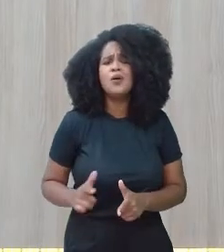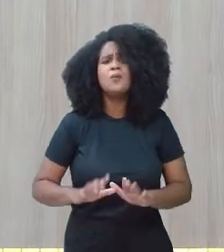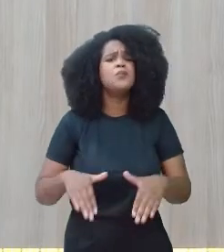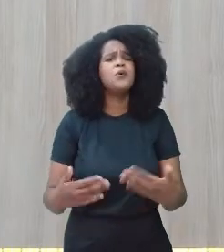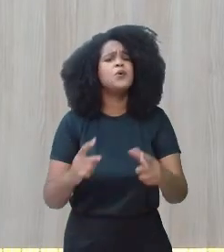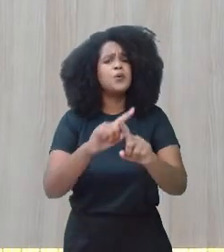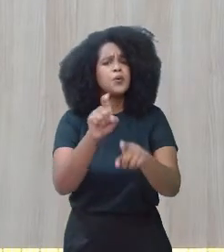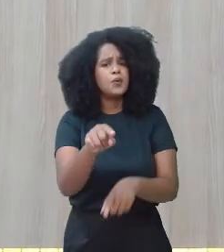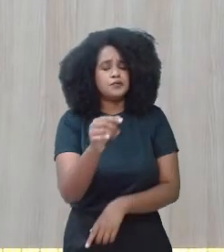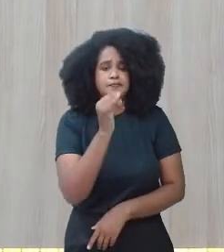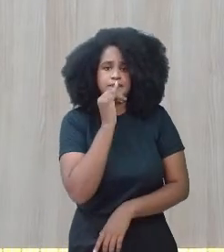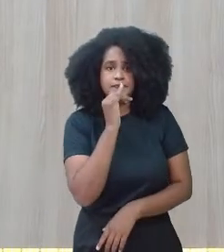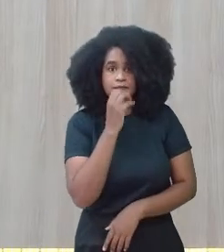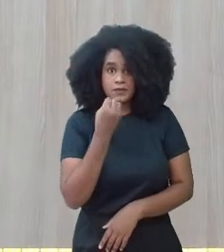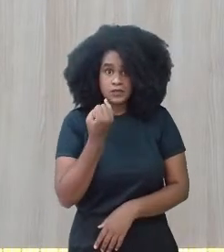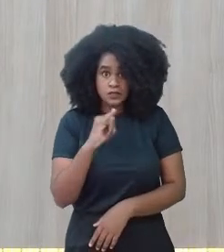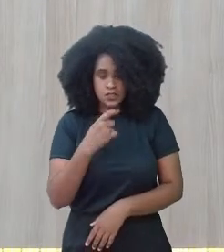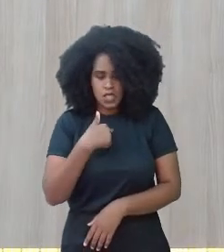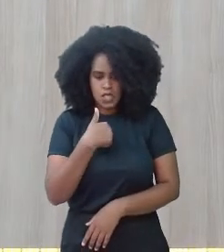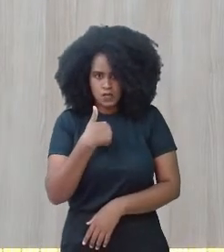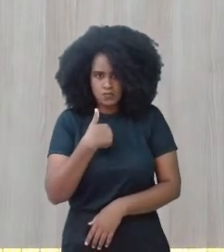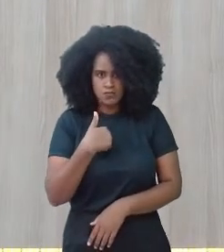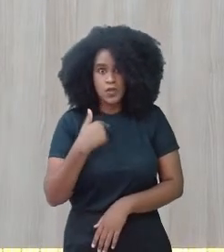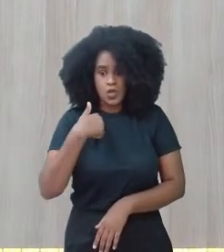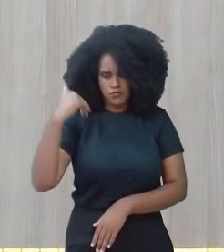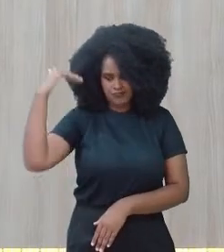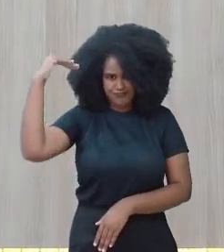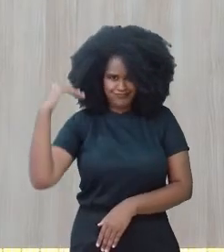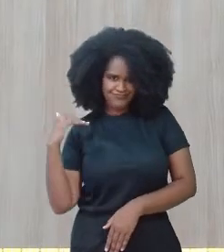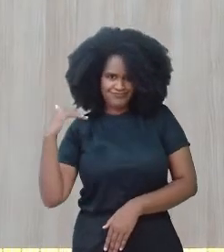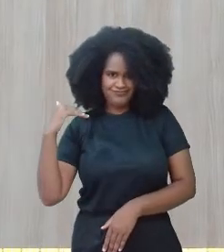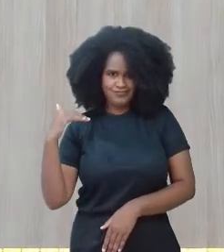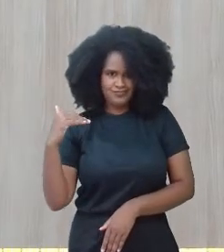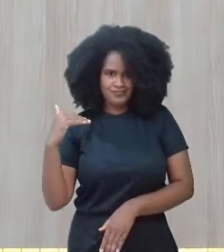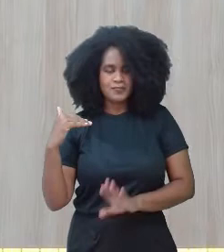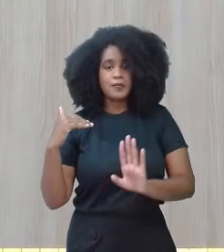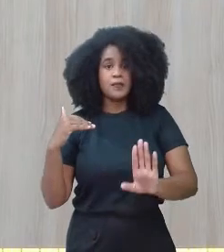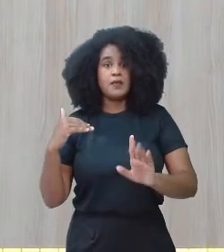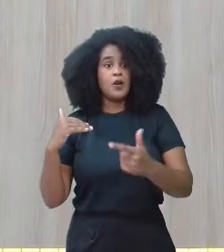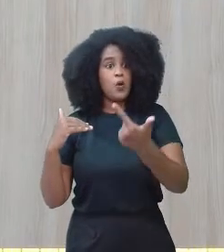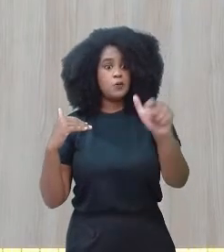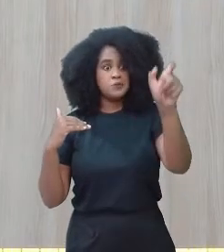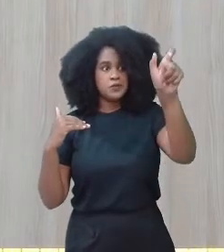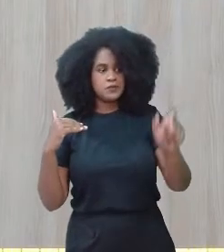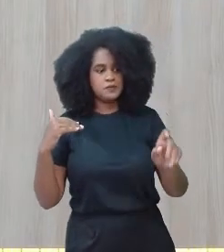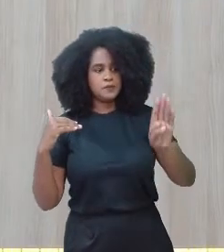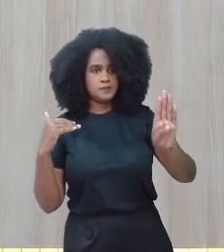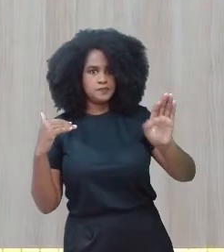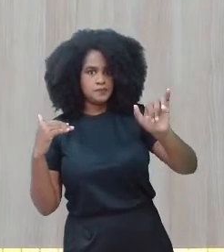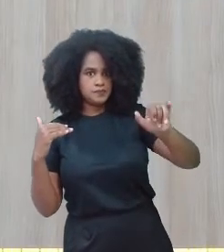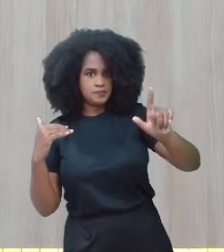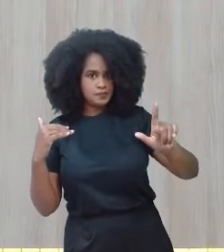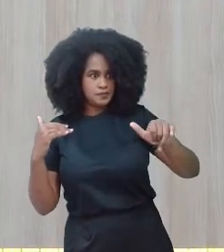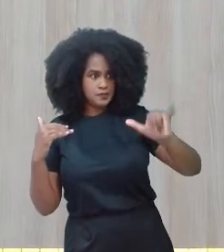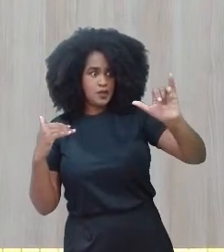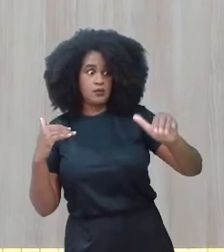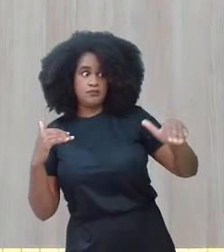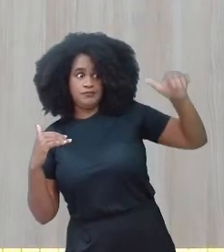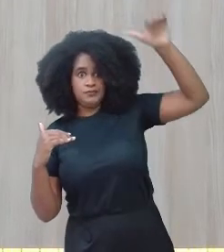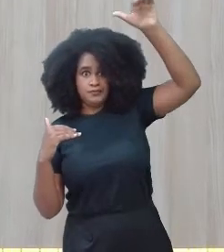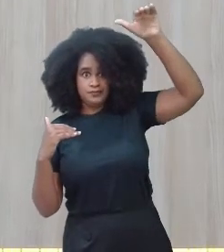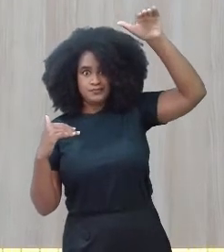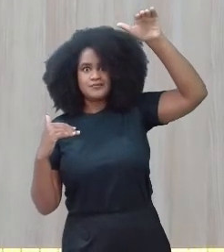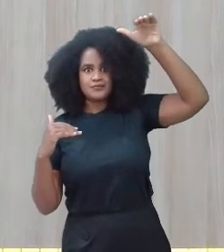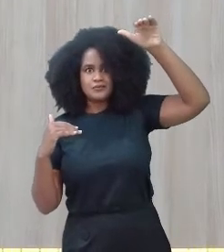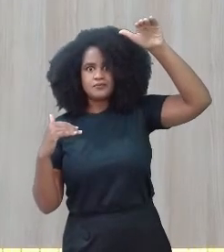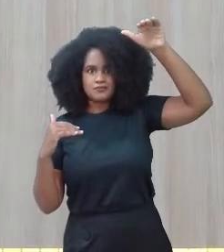meu passo, por exemplo, eu sou baixinha, né, gente? E eu pegar a Billy, que é alto, ele tá fazendo assim, ó, e eu pegar a Billy, que é alto, eu dizer